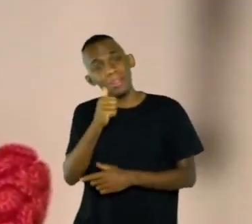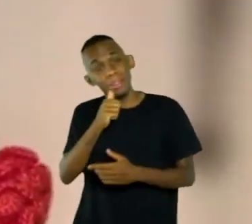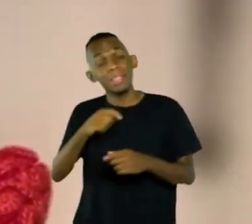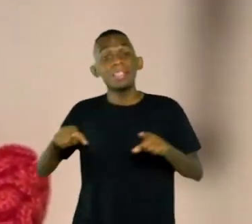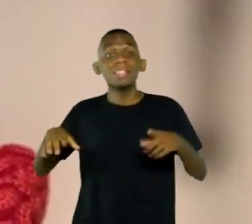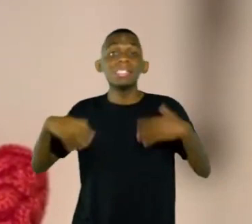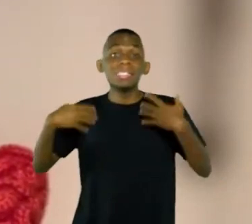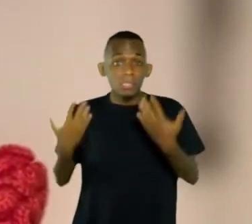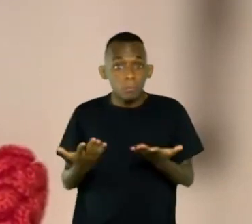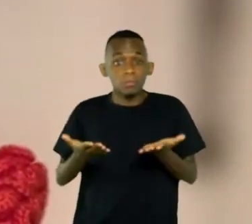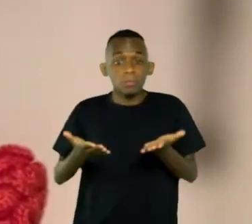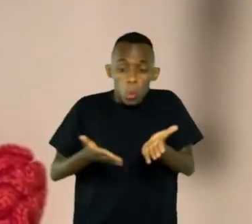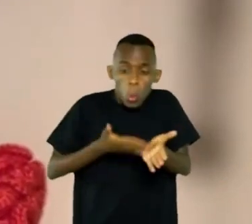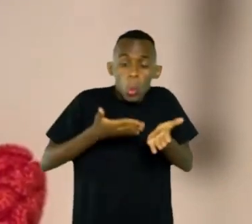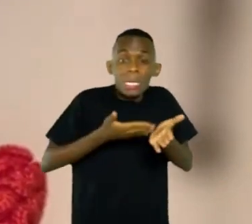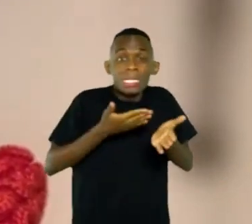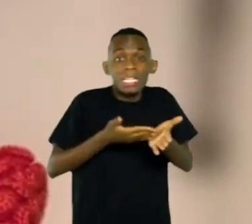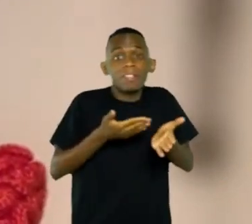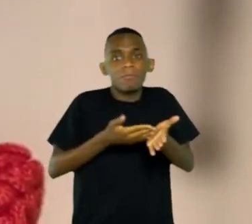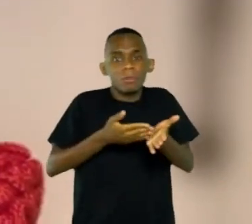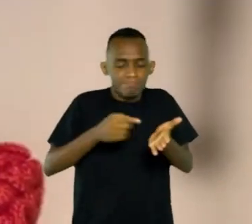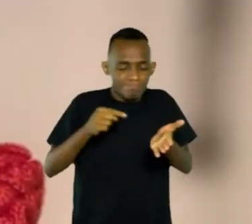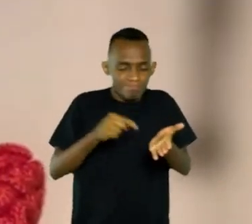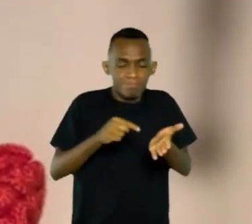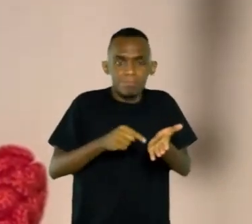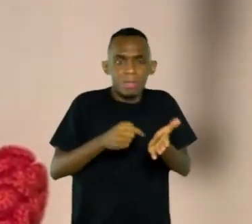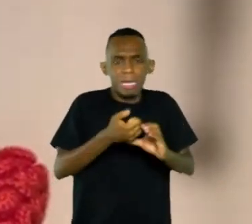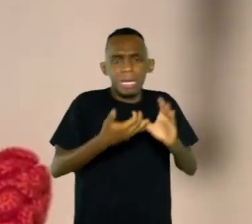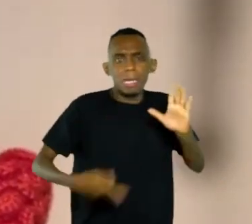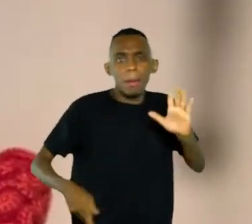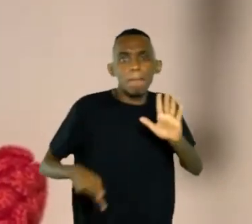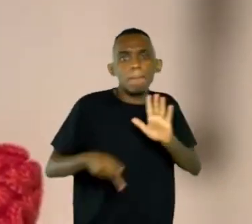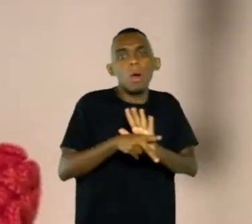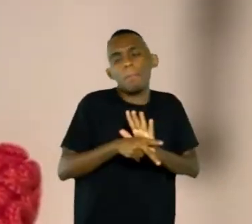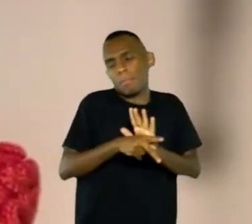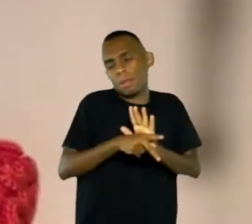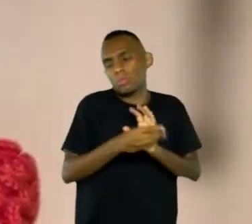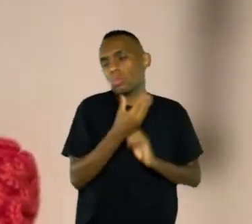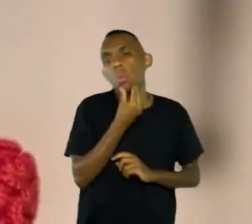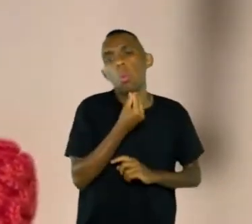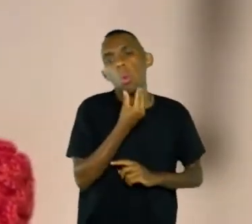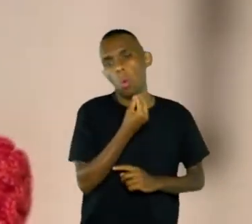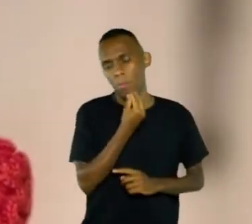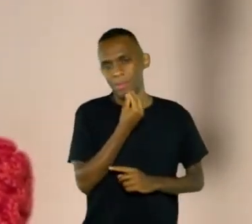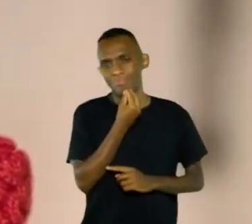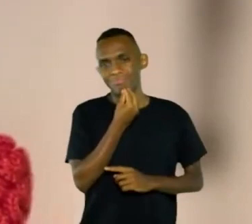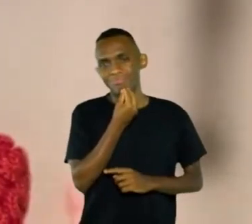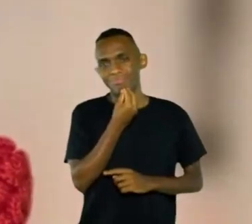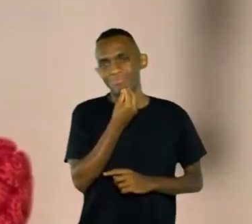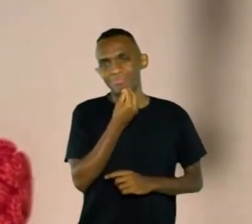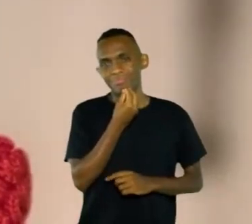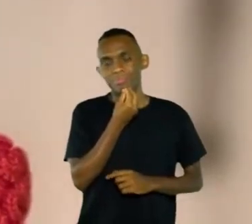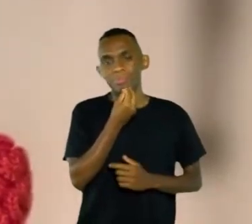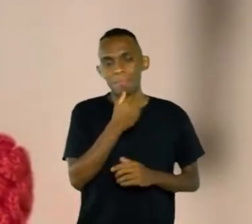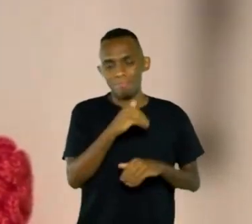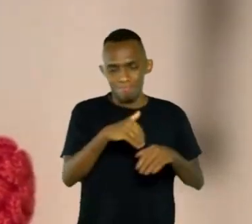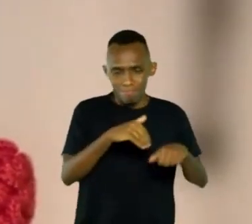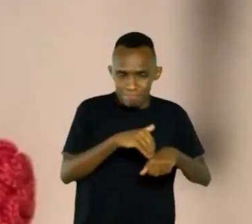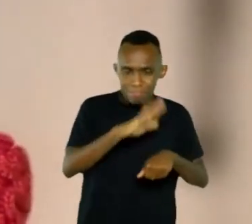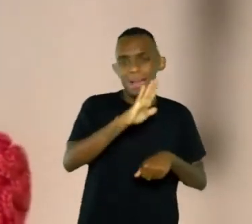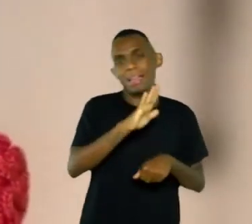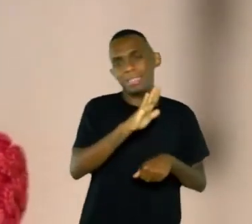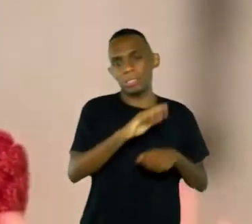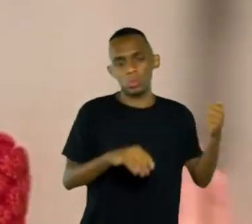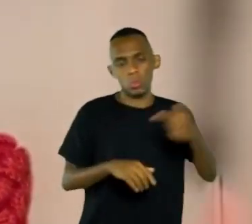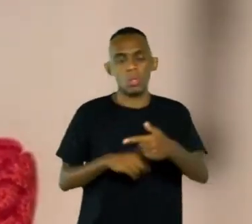muito mais presentes na ala masculina do que na ala feminina, né? Não é, eles eram uma coisa muito natural